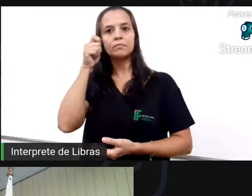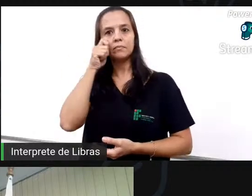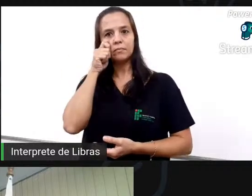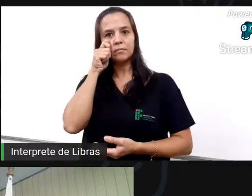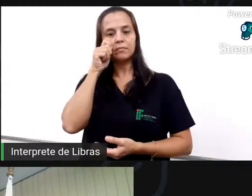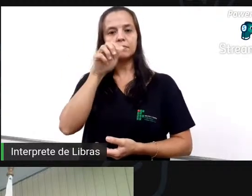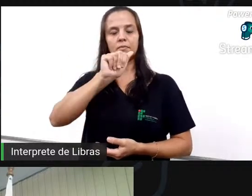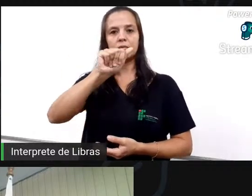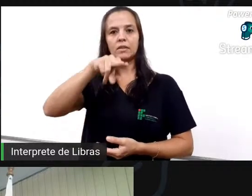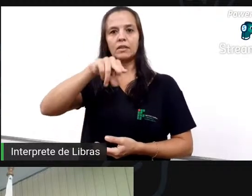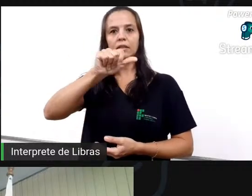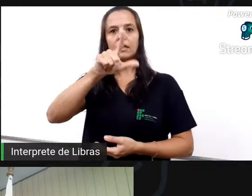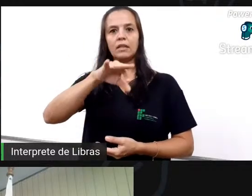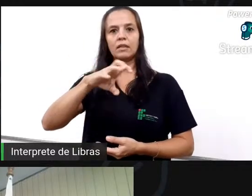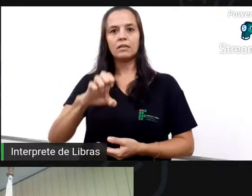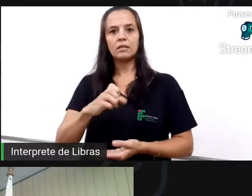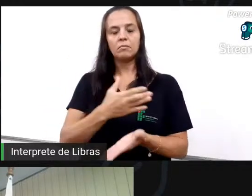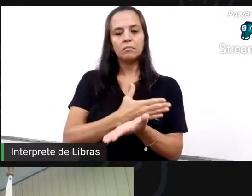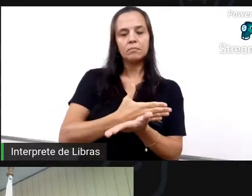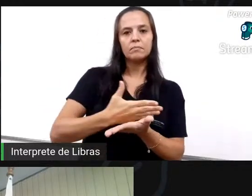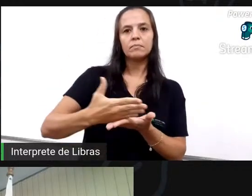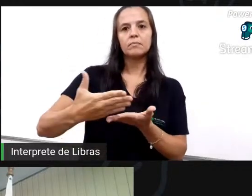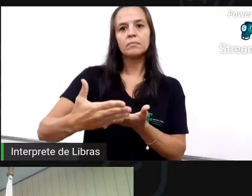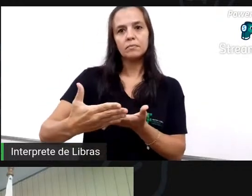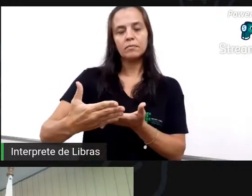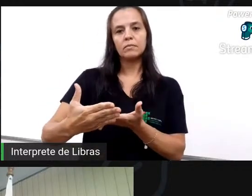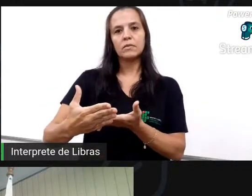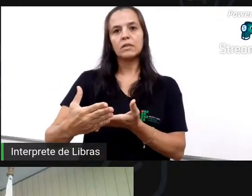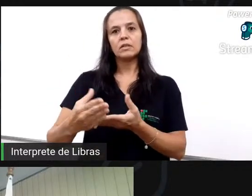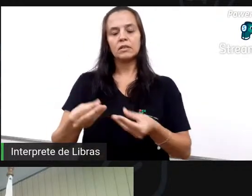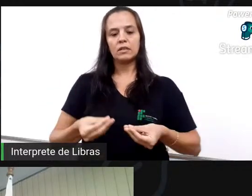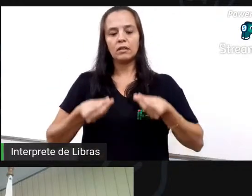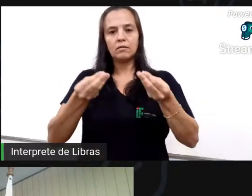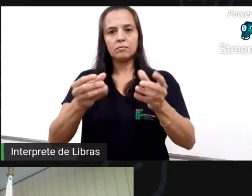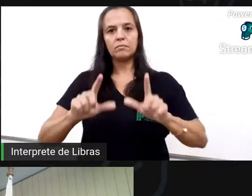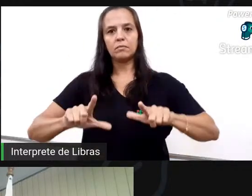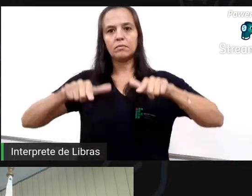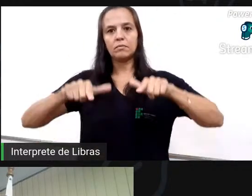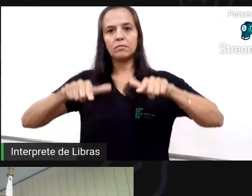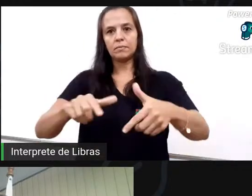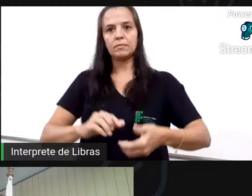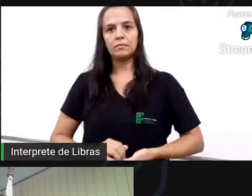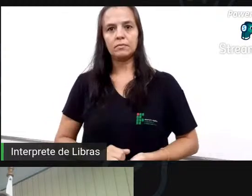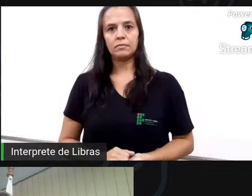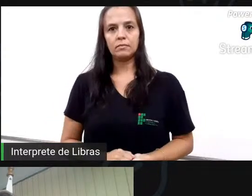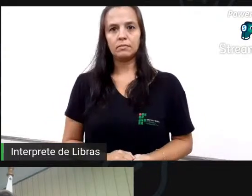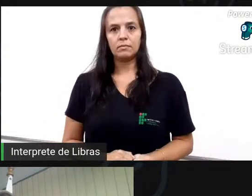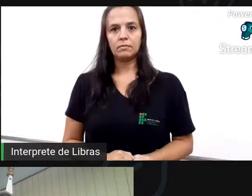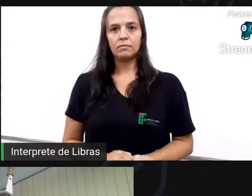Marquesan, para abrir a sessão solene de diplomação.